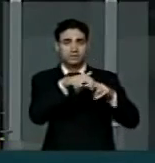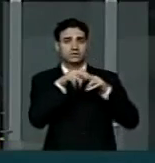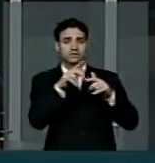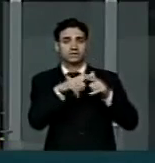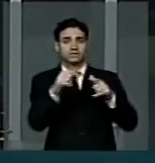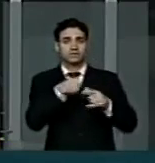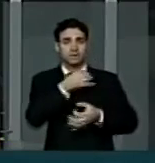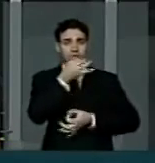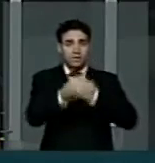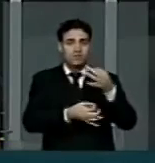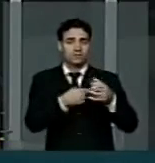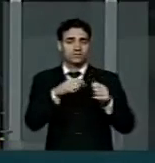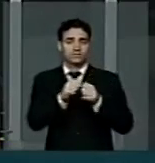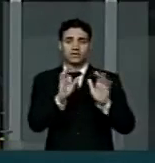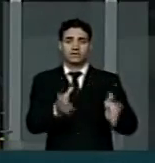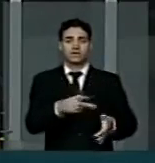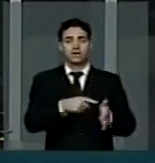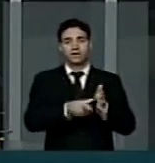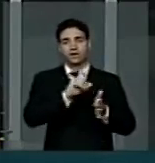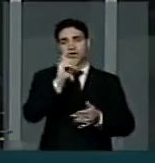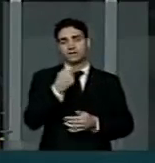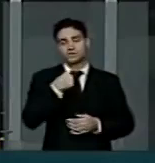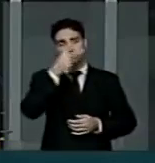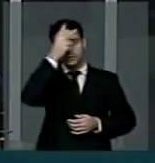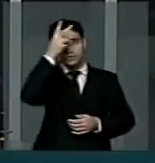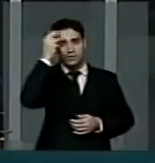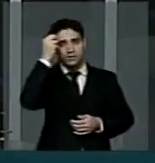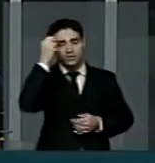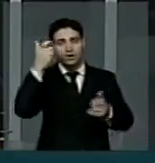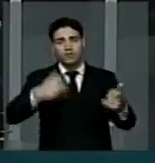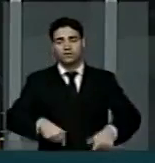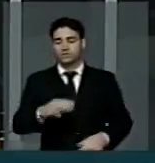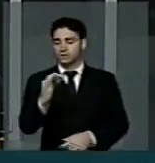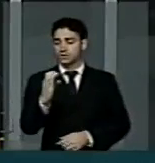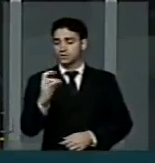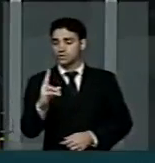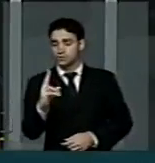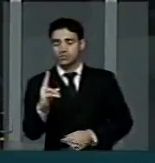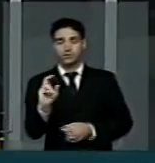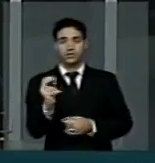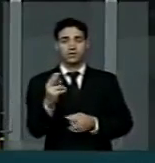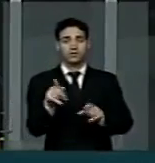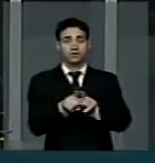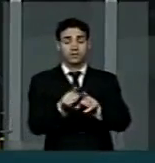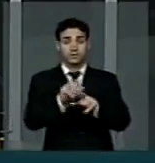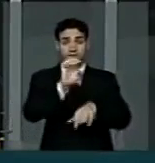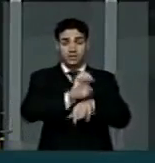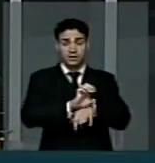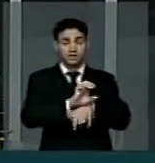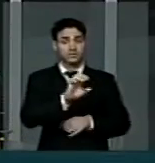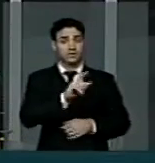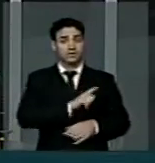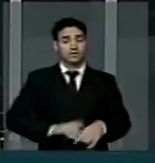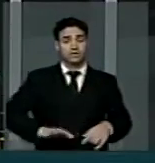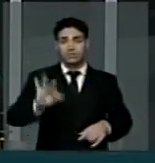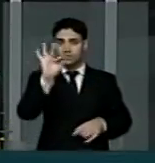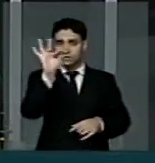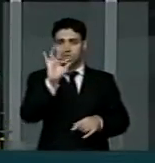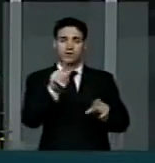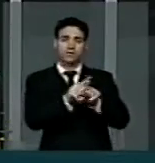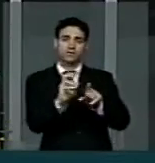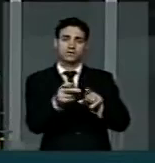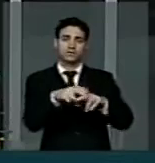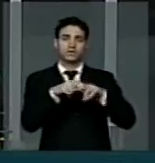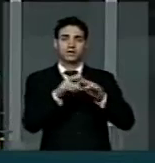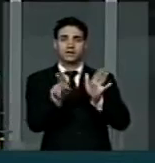posições que tiveram como prefeitos, quer no Tribunal de Contas do Estado ou da União, e quer também na